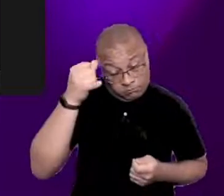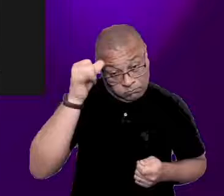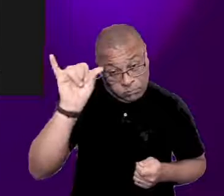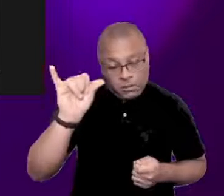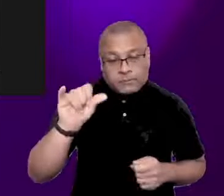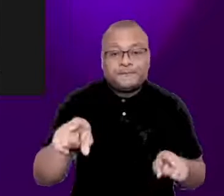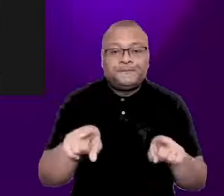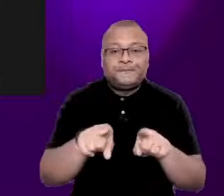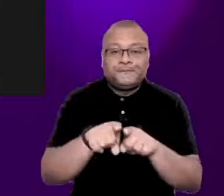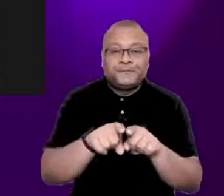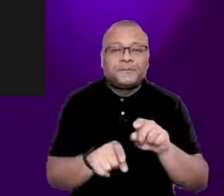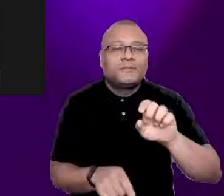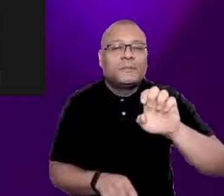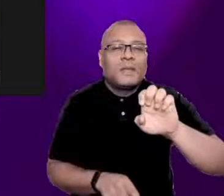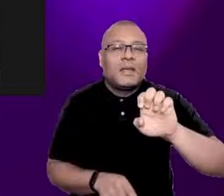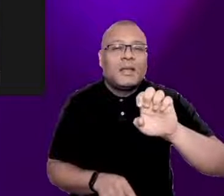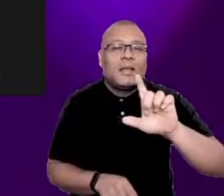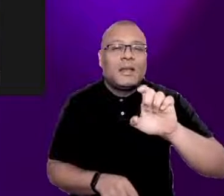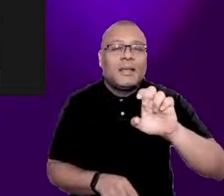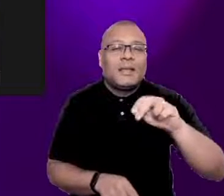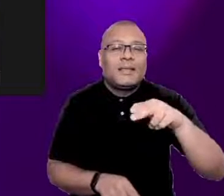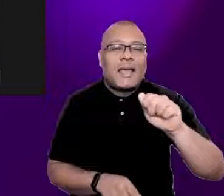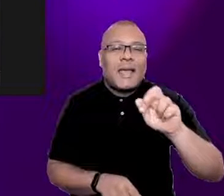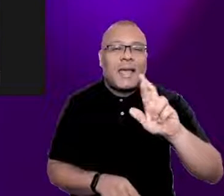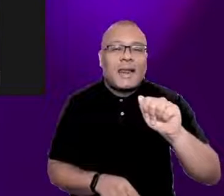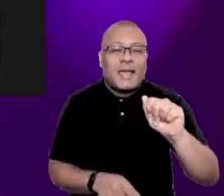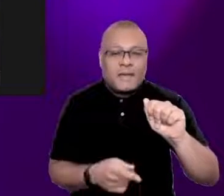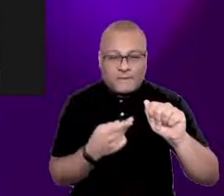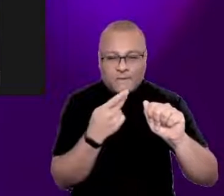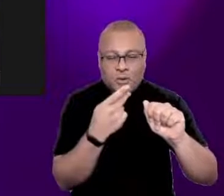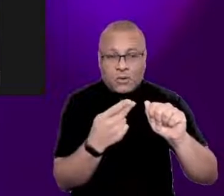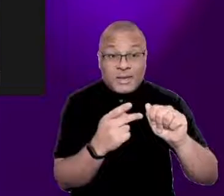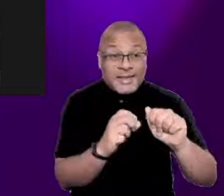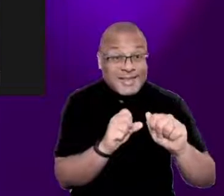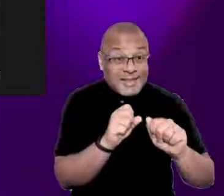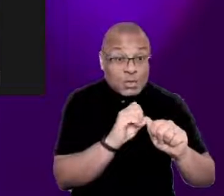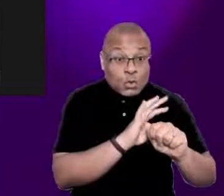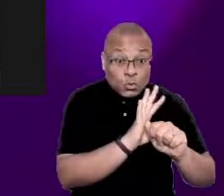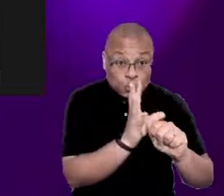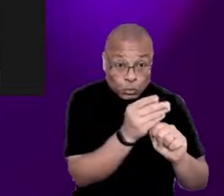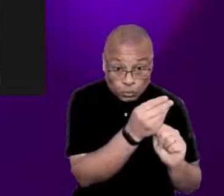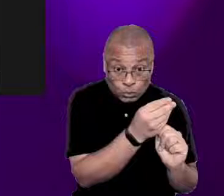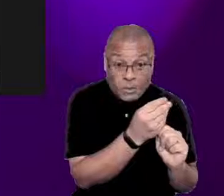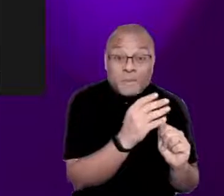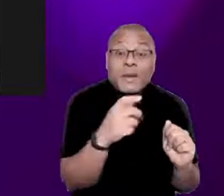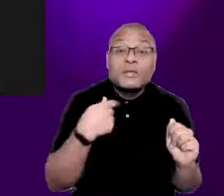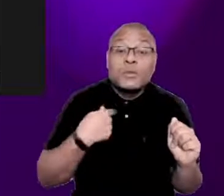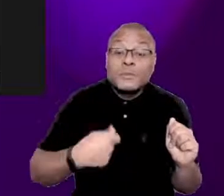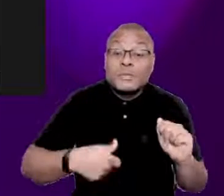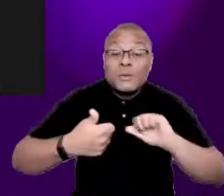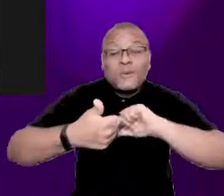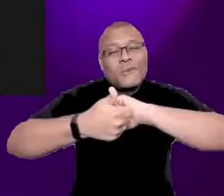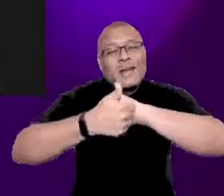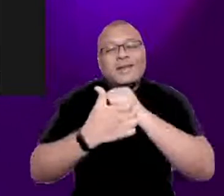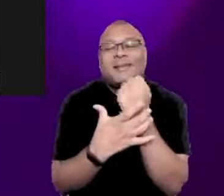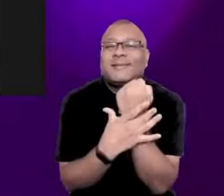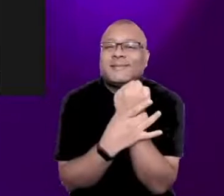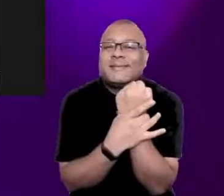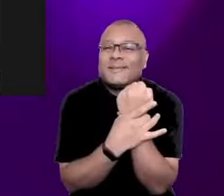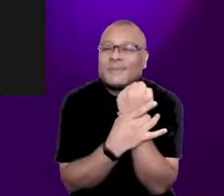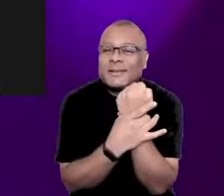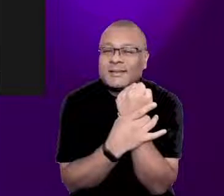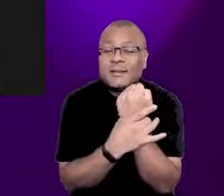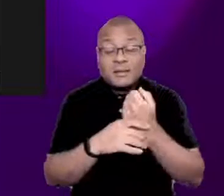como a Helenara já trouxe, nada disso vai funcionar se eu não estiver dentro de um ambiente de qualidade e segurança. E